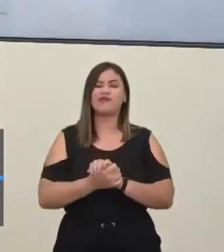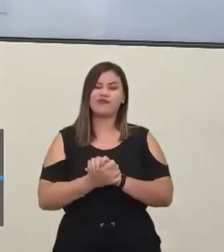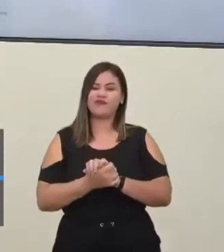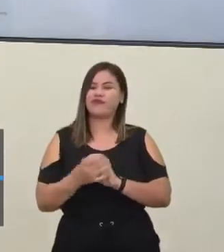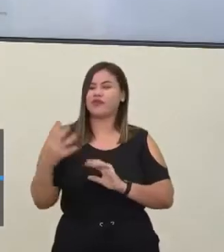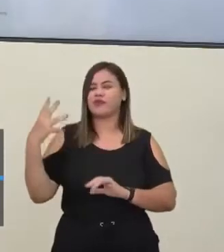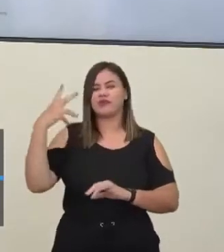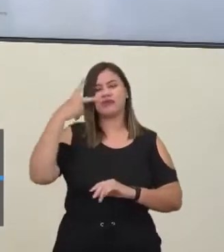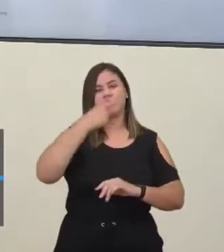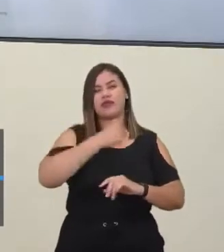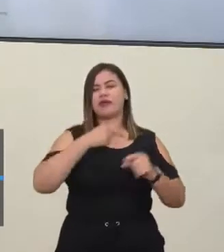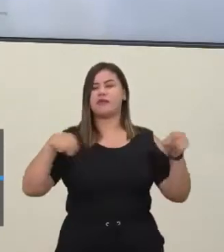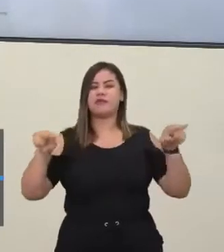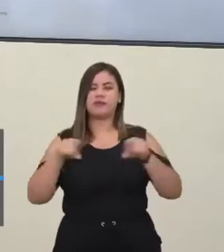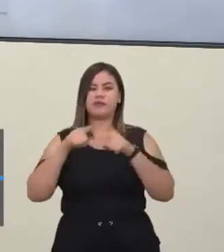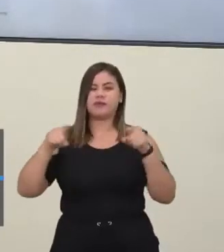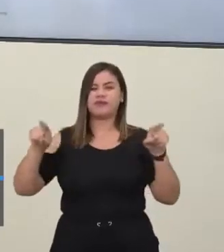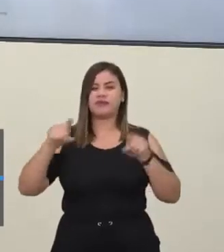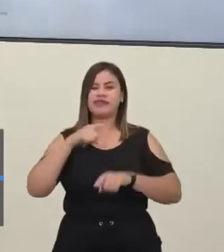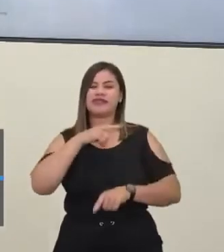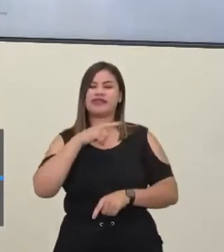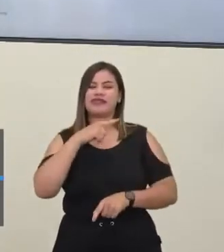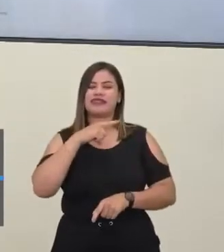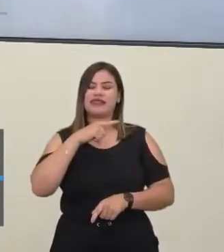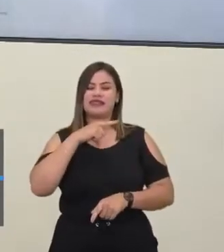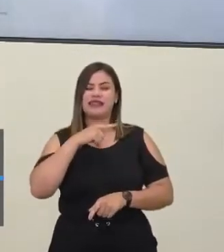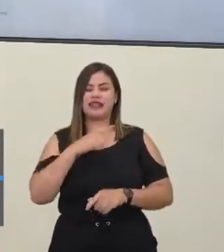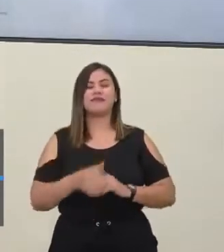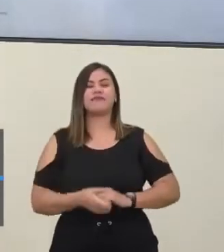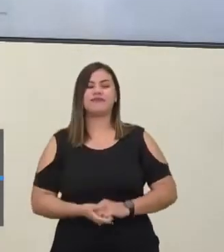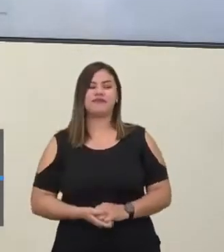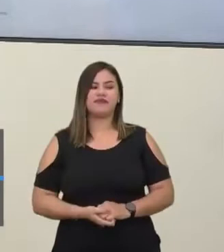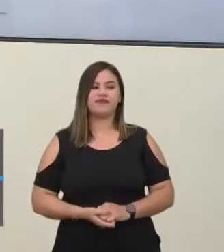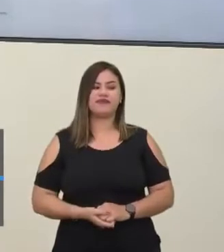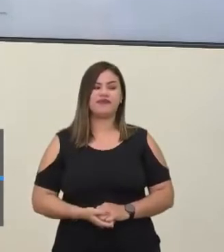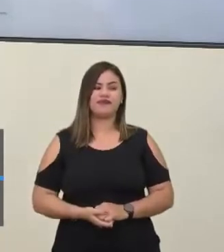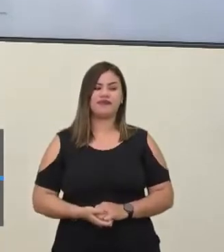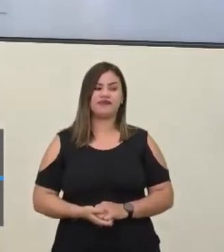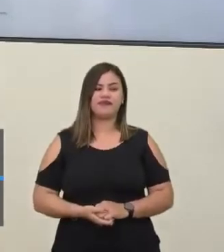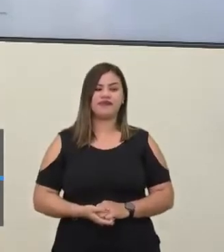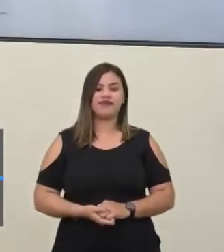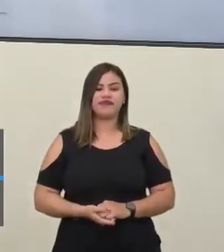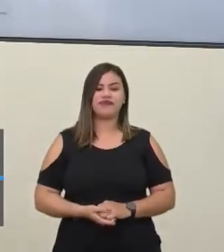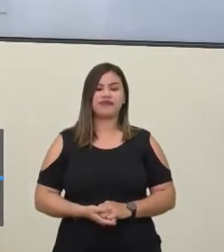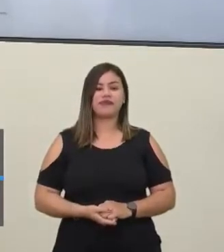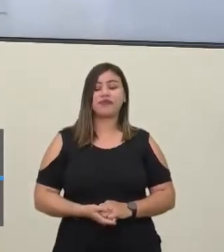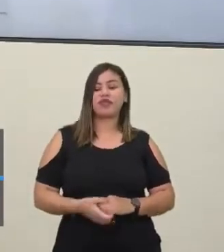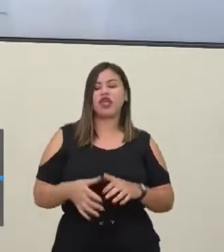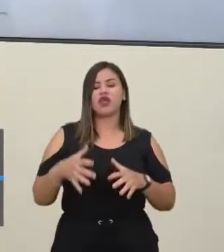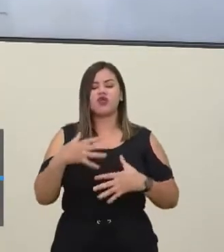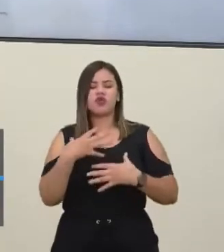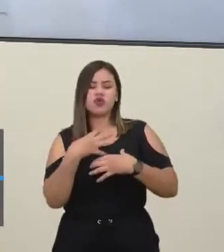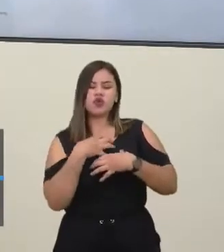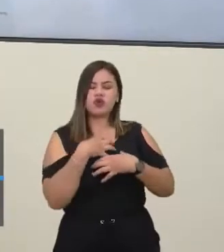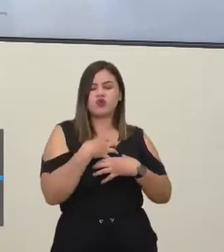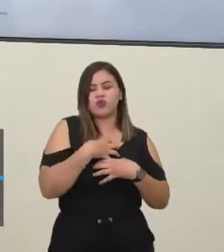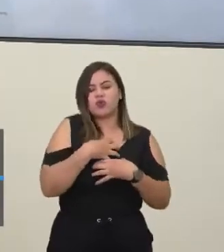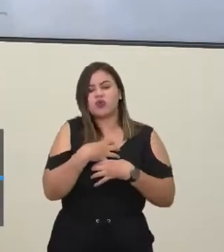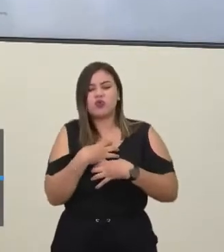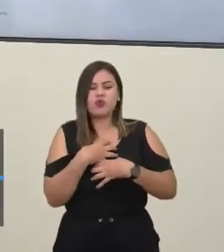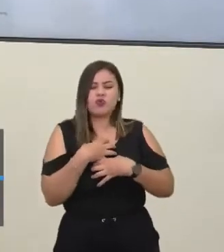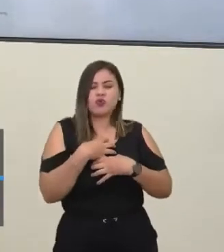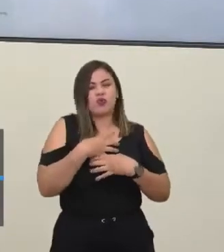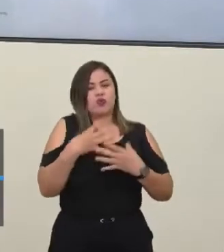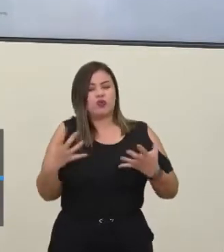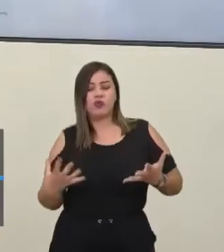uma riqueza musical muito grande a qualquer melodia, tá bom? Né? Dá todo um swing, dá todo, né, um